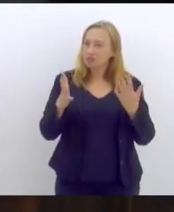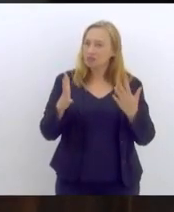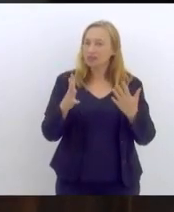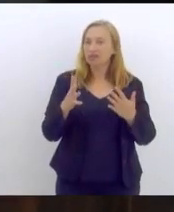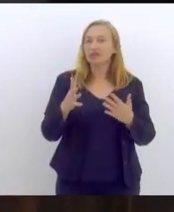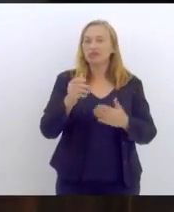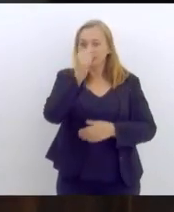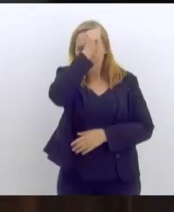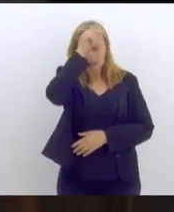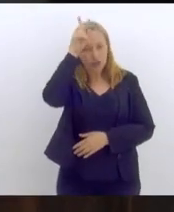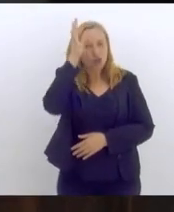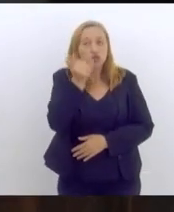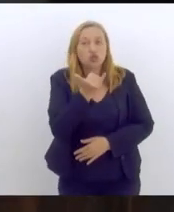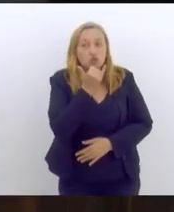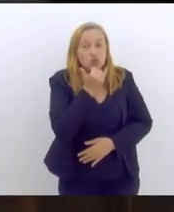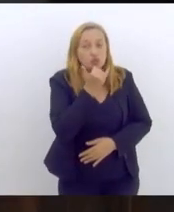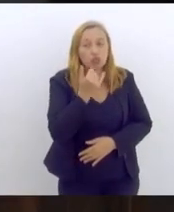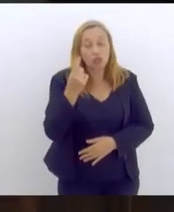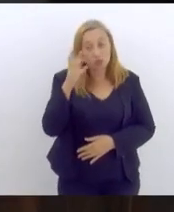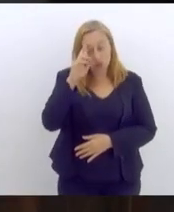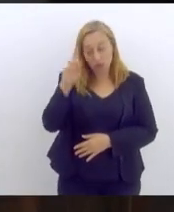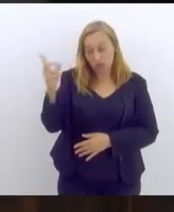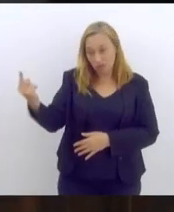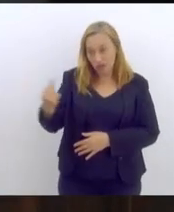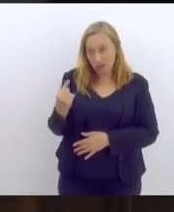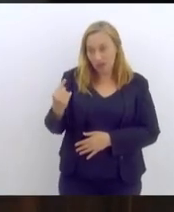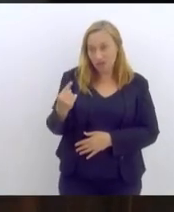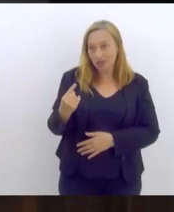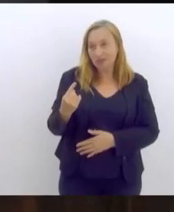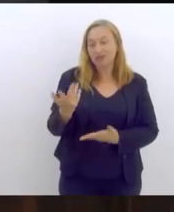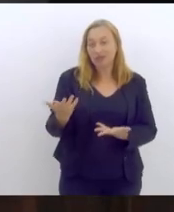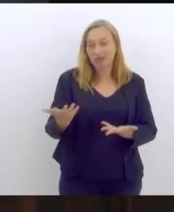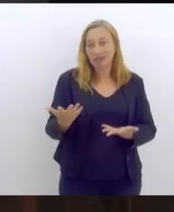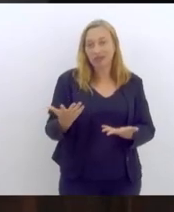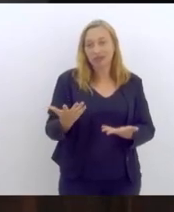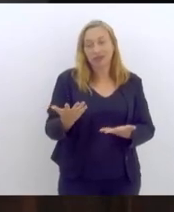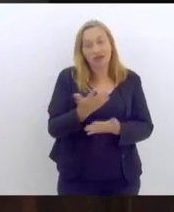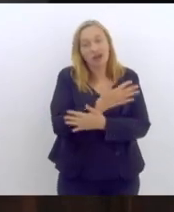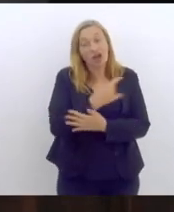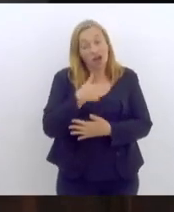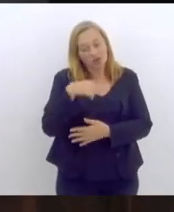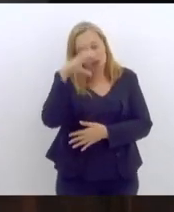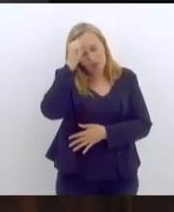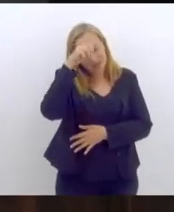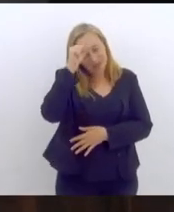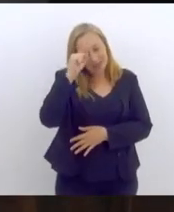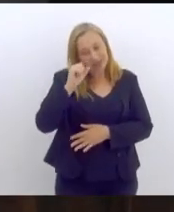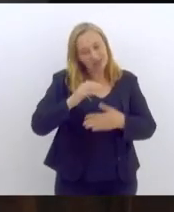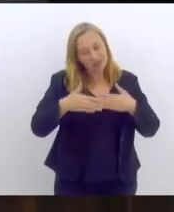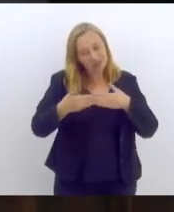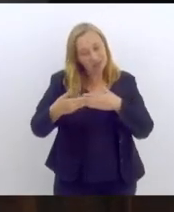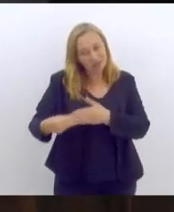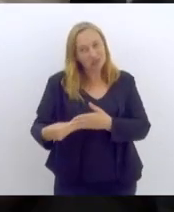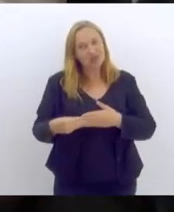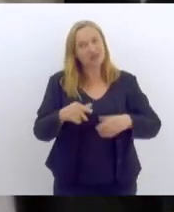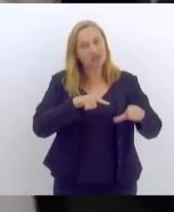bem-vindo, prefeito. Desculpa, o senhor esteve aqui, nos abraçamos, mas eu estou aprendendo aqui ainda na condução.